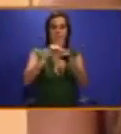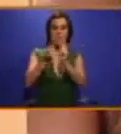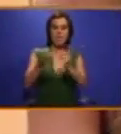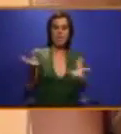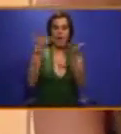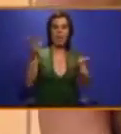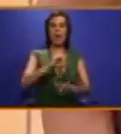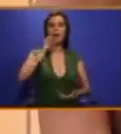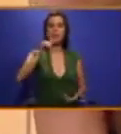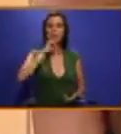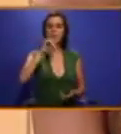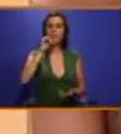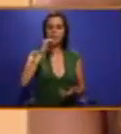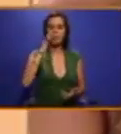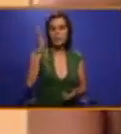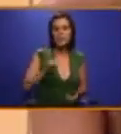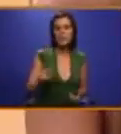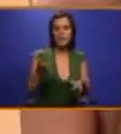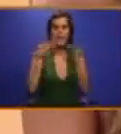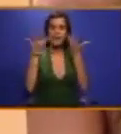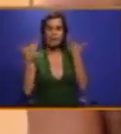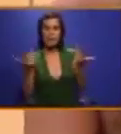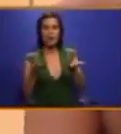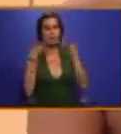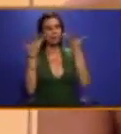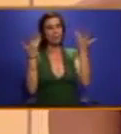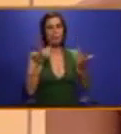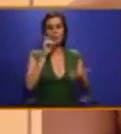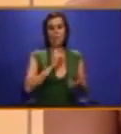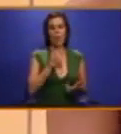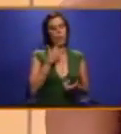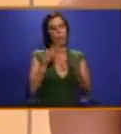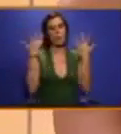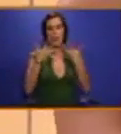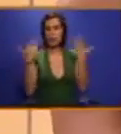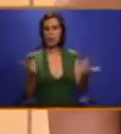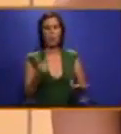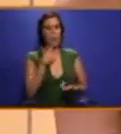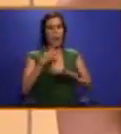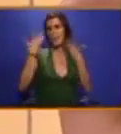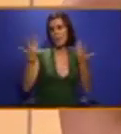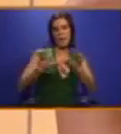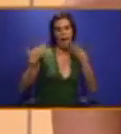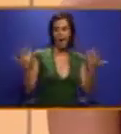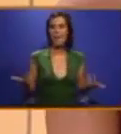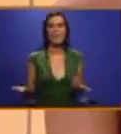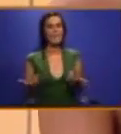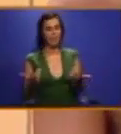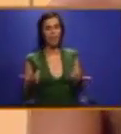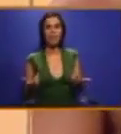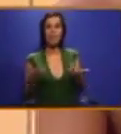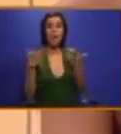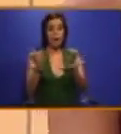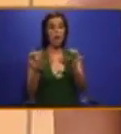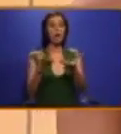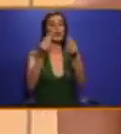e que estava constantemente a tentar animá-la e alegá-la é uma pessoa super bem disposta super animada eh e que que e que